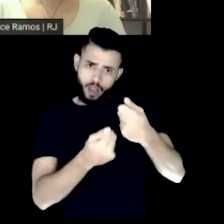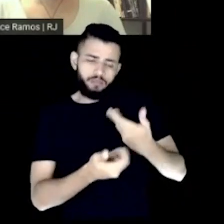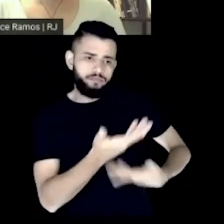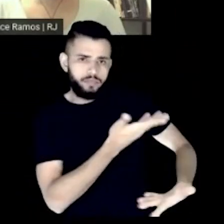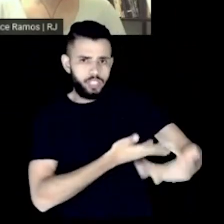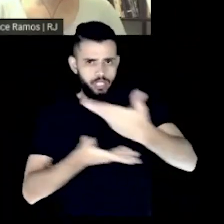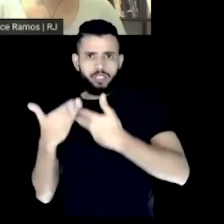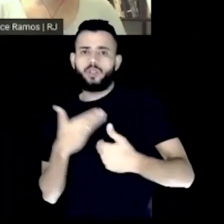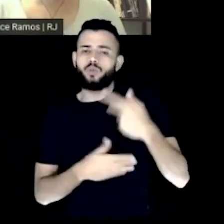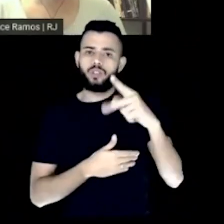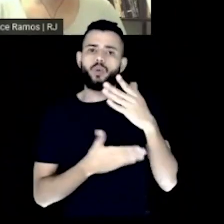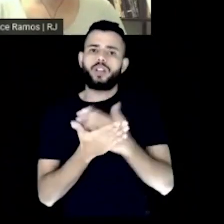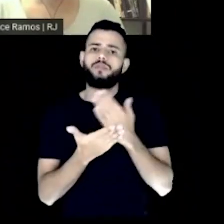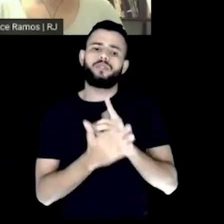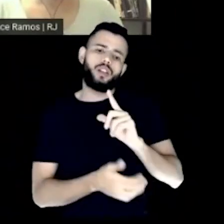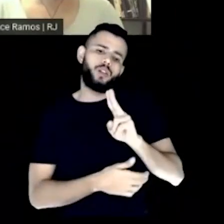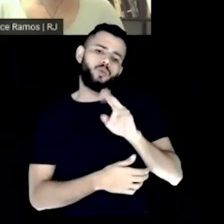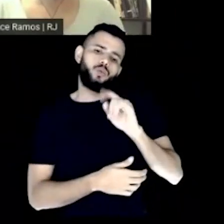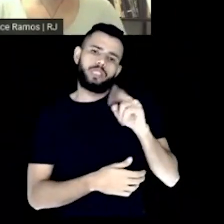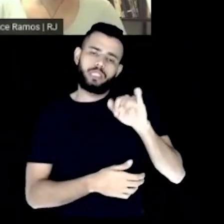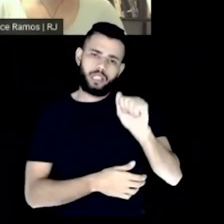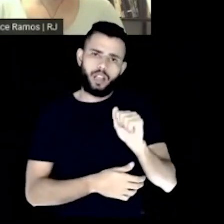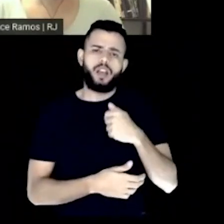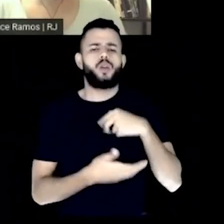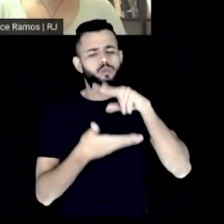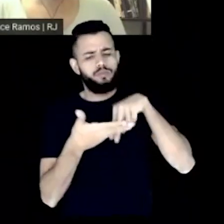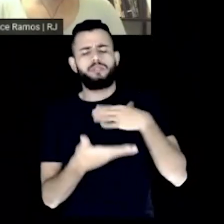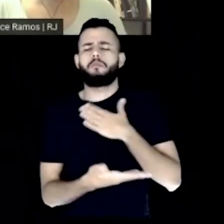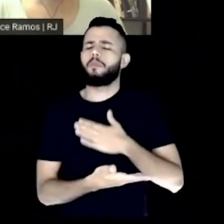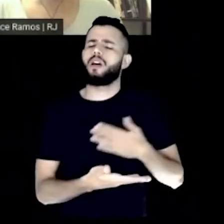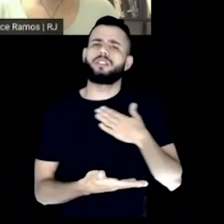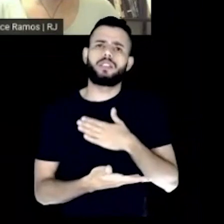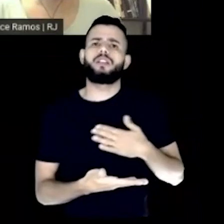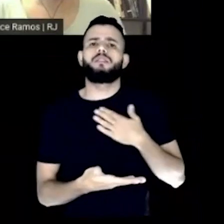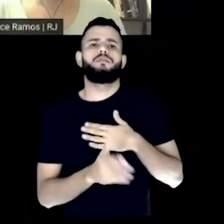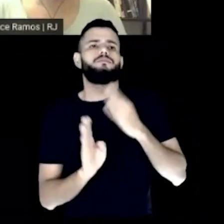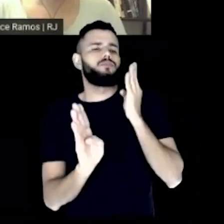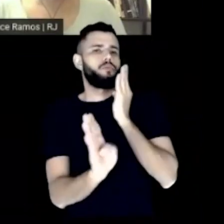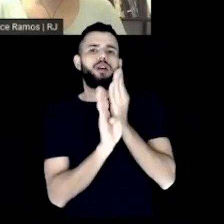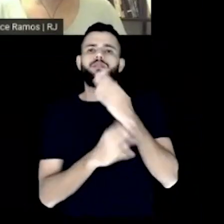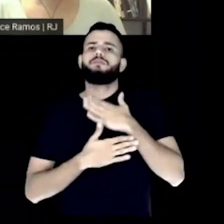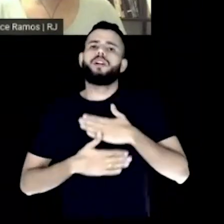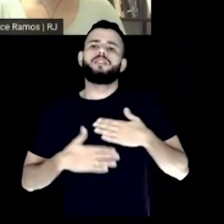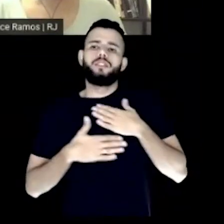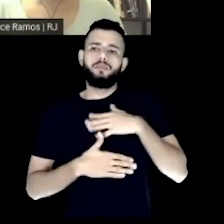Eu fui convidado para fazer essa mediação, o seu livro e o da Luísa eu li com o maior prazer, foi uma descoberta, um prazer ter